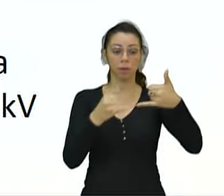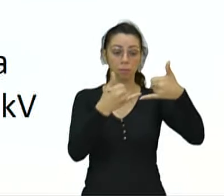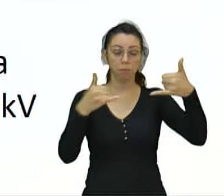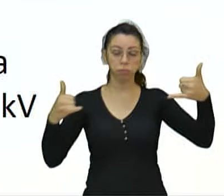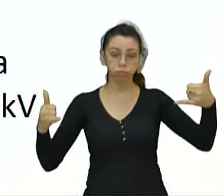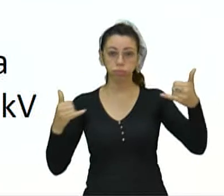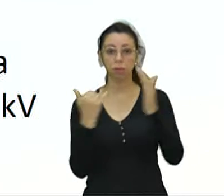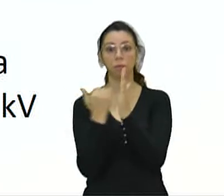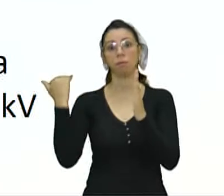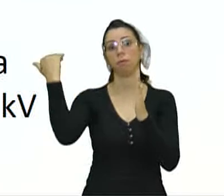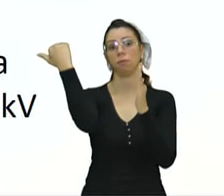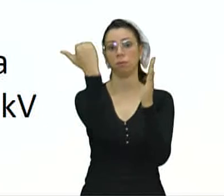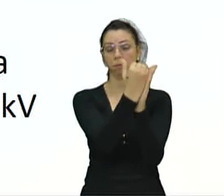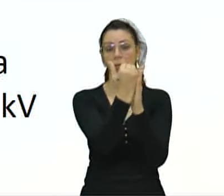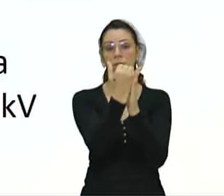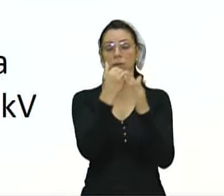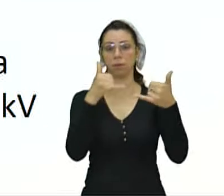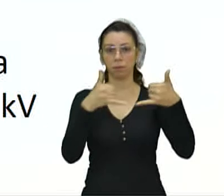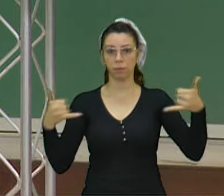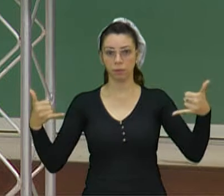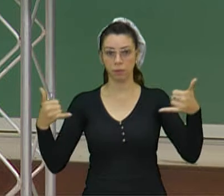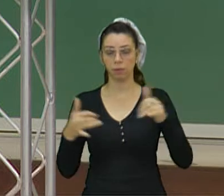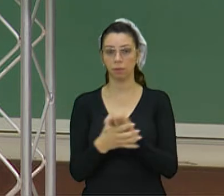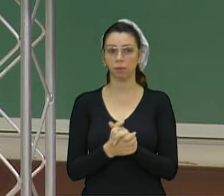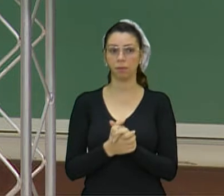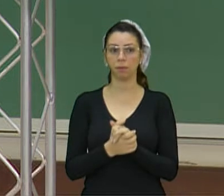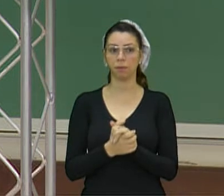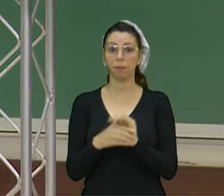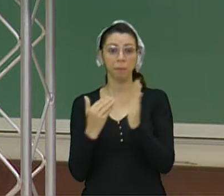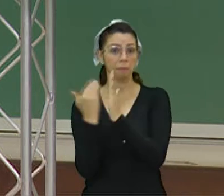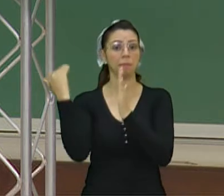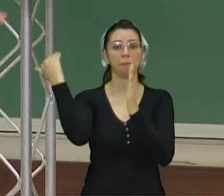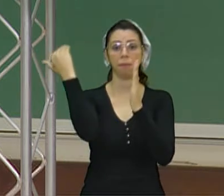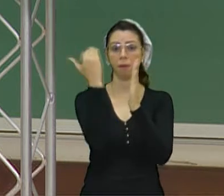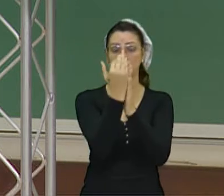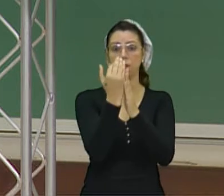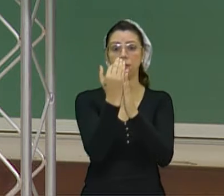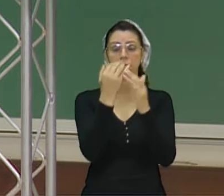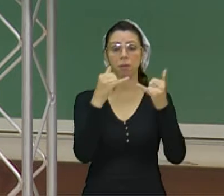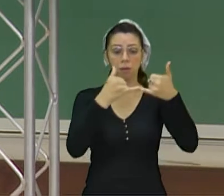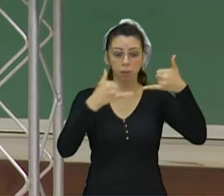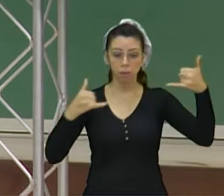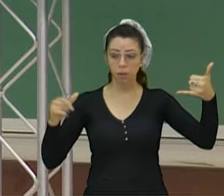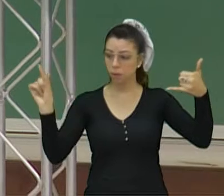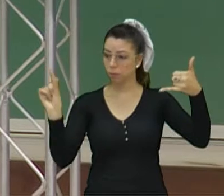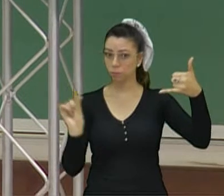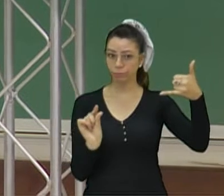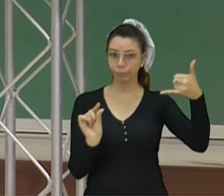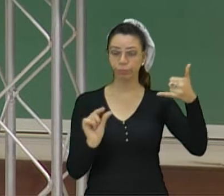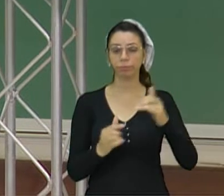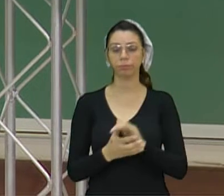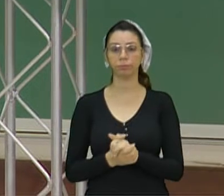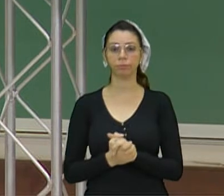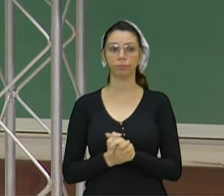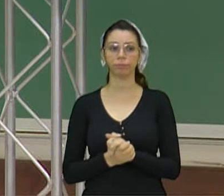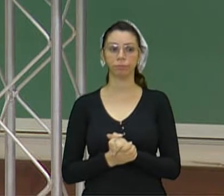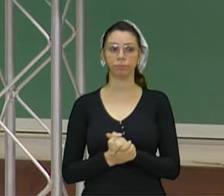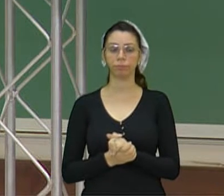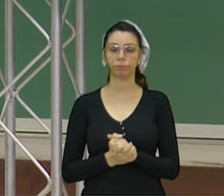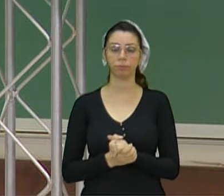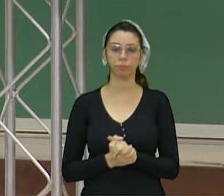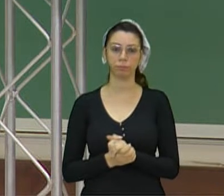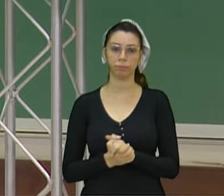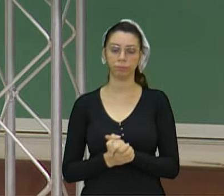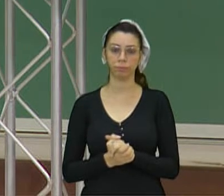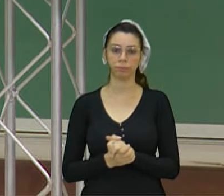tensões, né? Muito altas, né? E correntes muito mais baixas. Como as linhas de